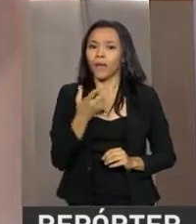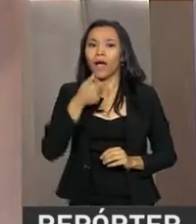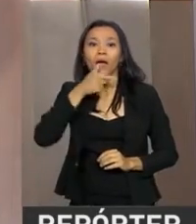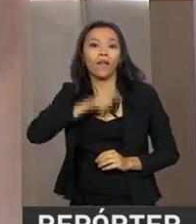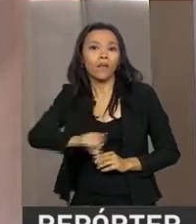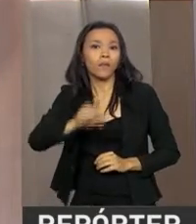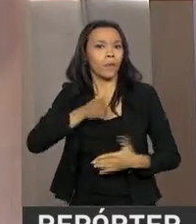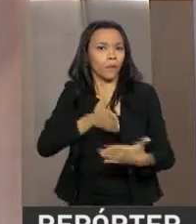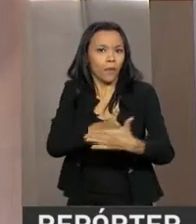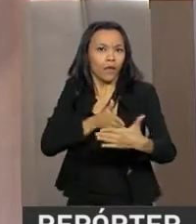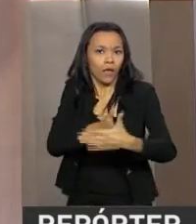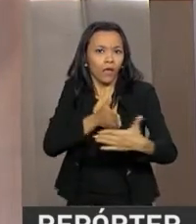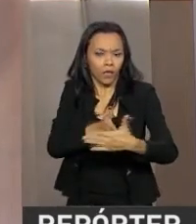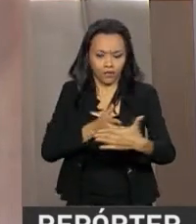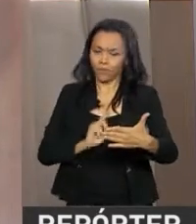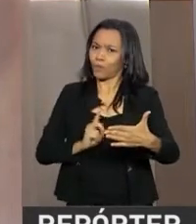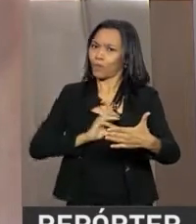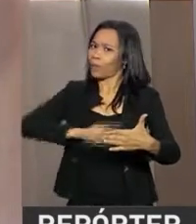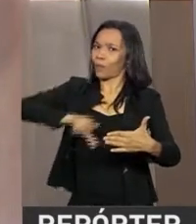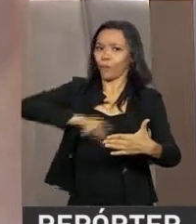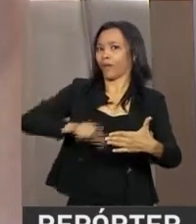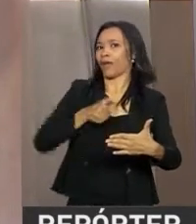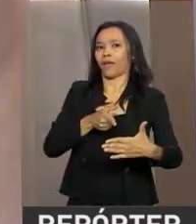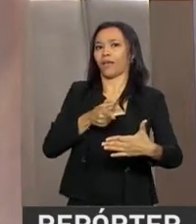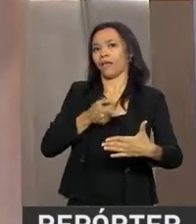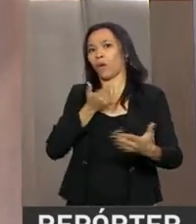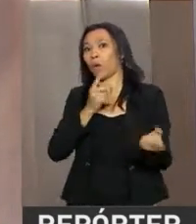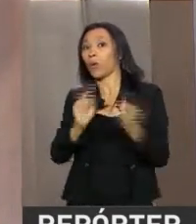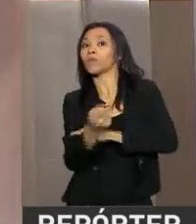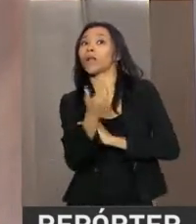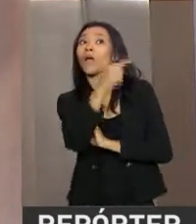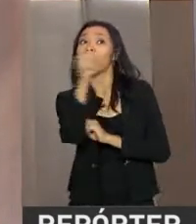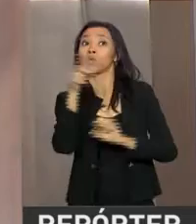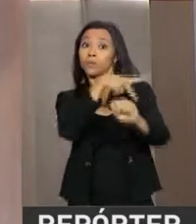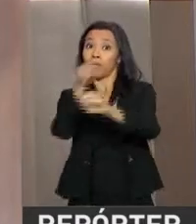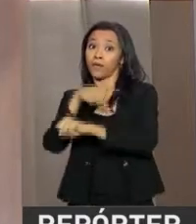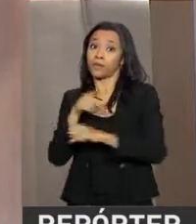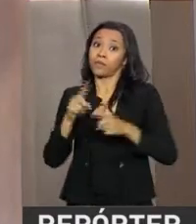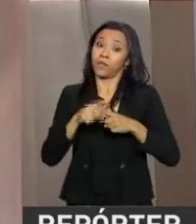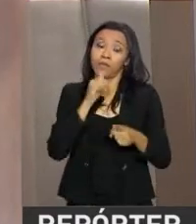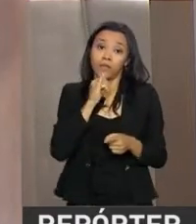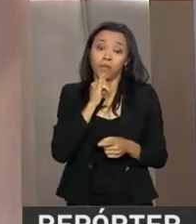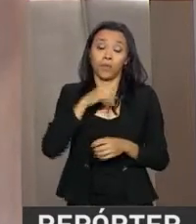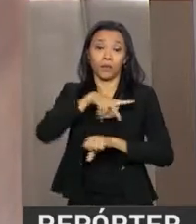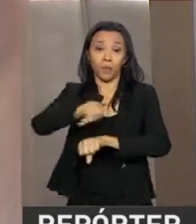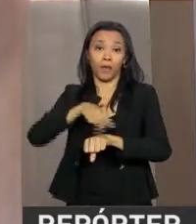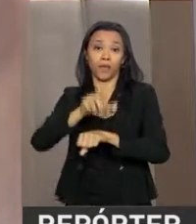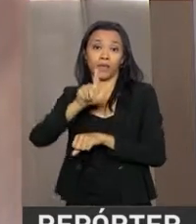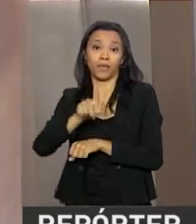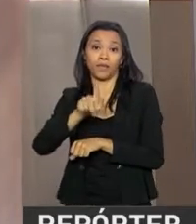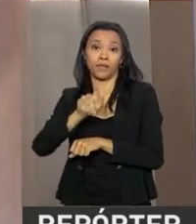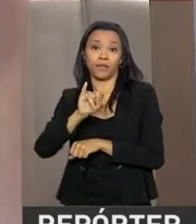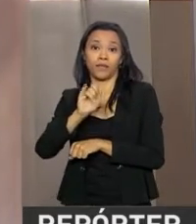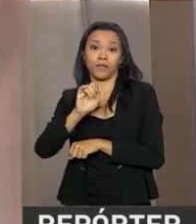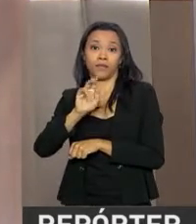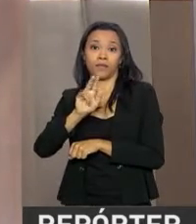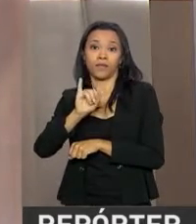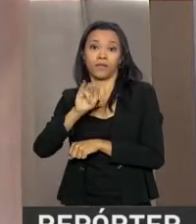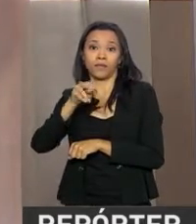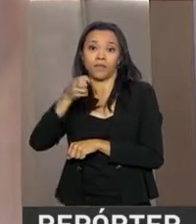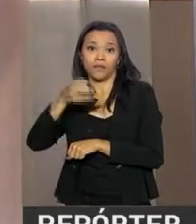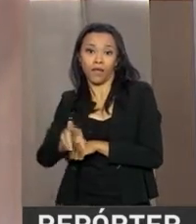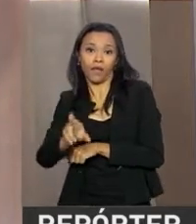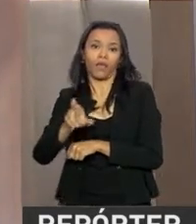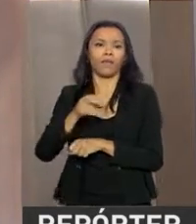não é uma barreira, contrariamente a outros países. Eu lembro que na Guiné havia apoios da China, da França, e a